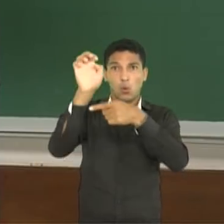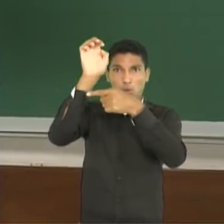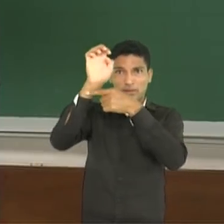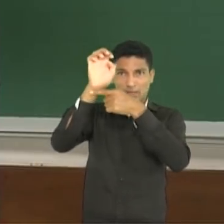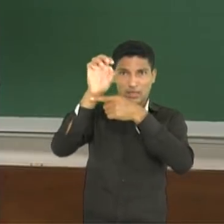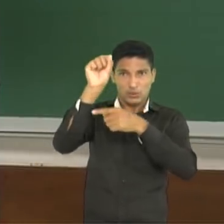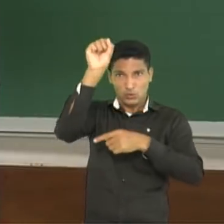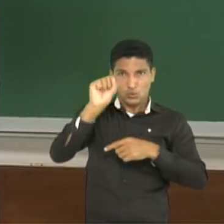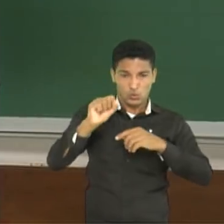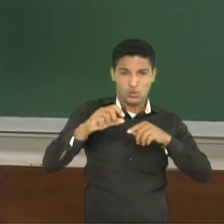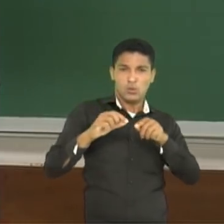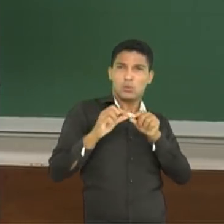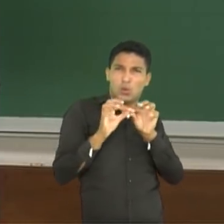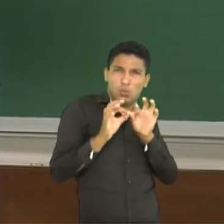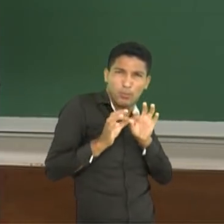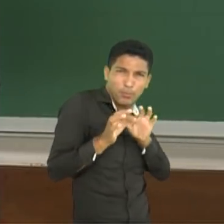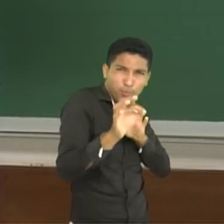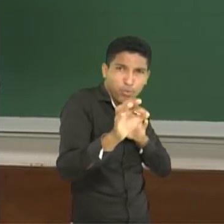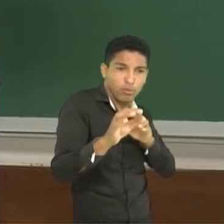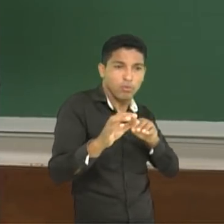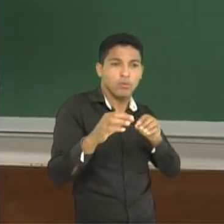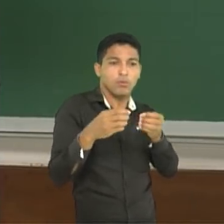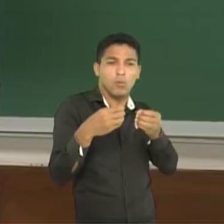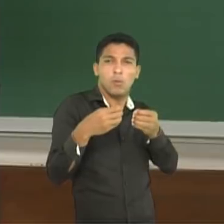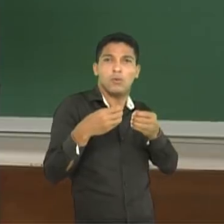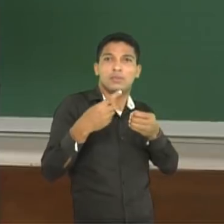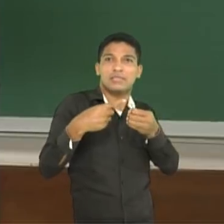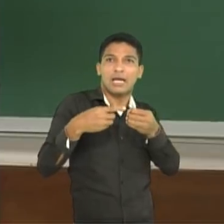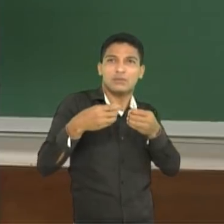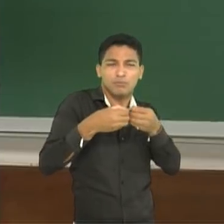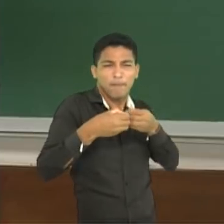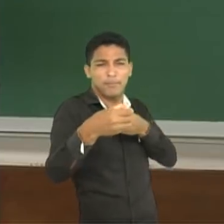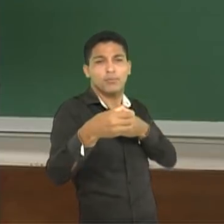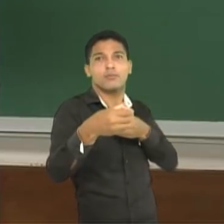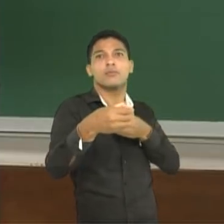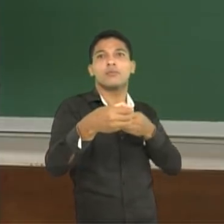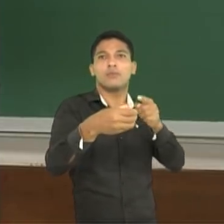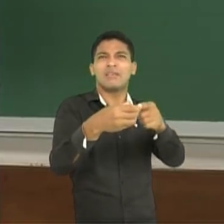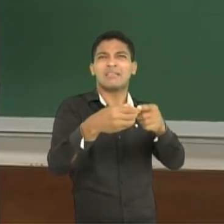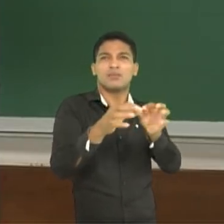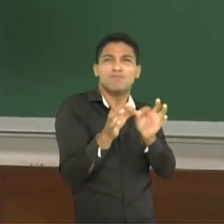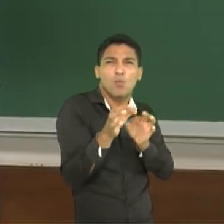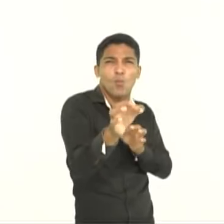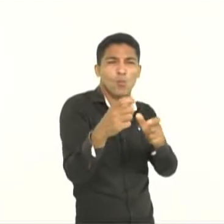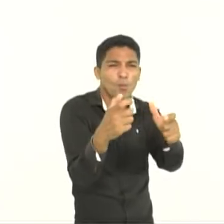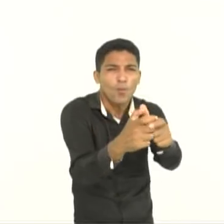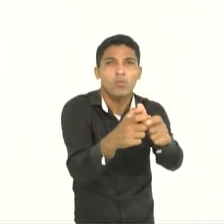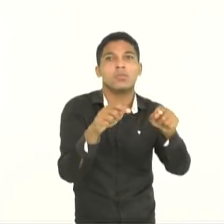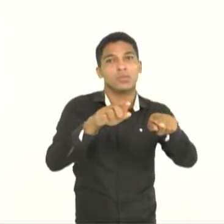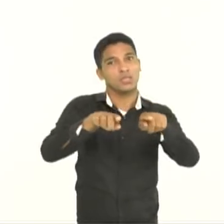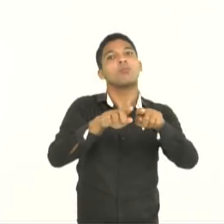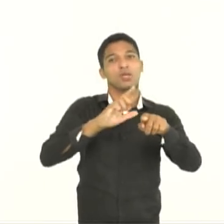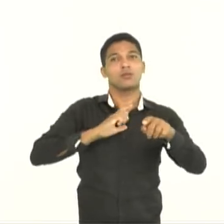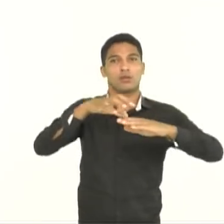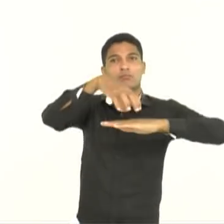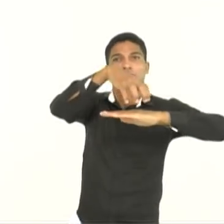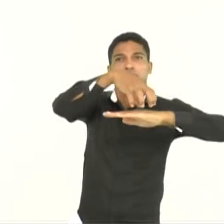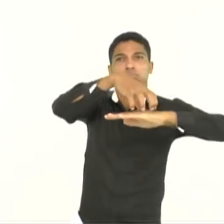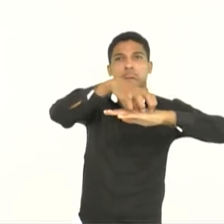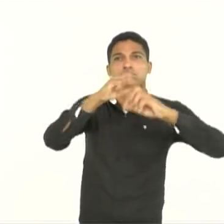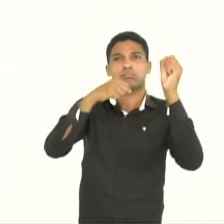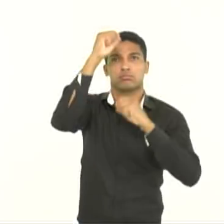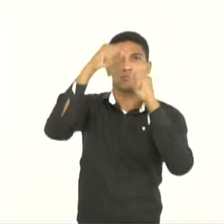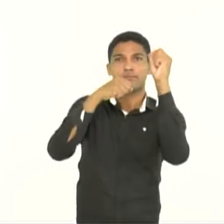algumas indústrias bem importantes também, certo? E aí, perguntinha bem rapidinha ali para vocês, escrever exemplos de áreas de